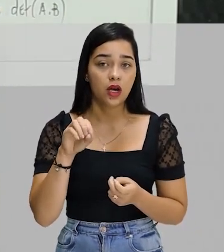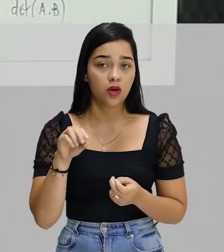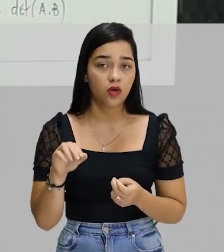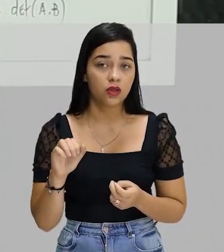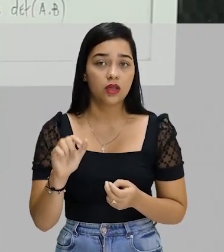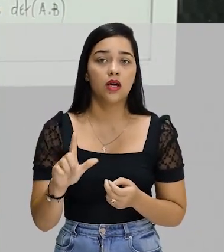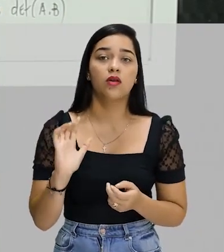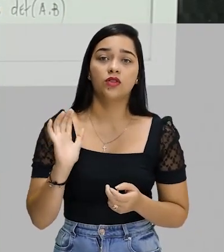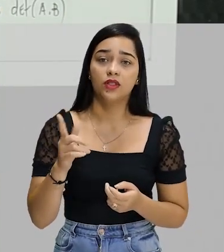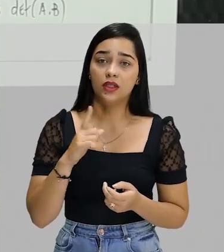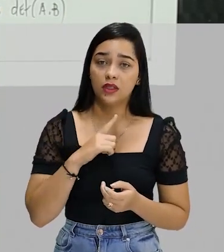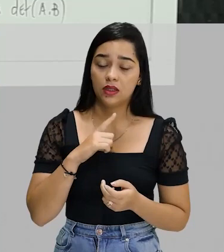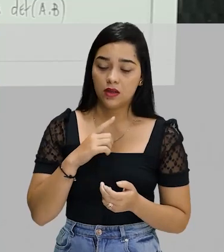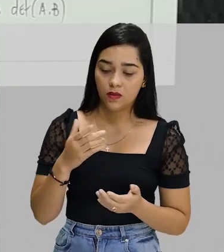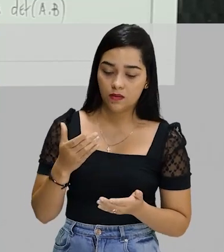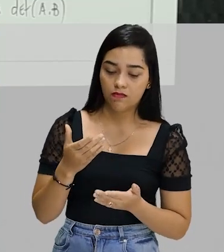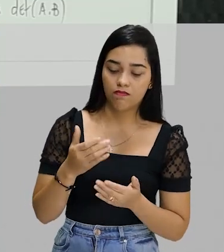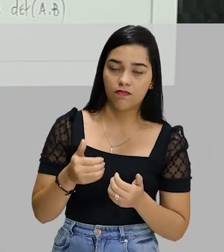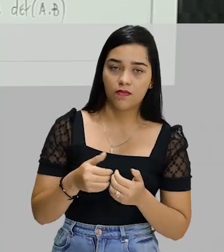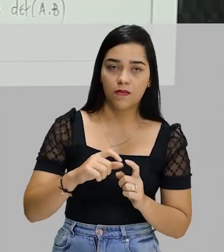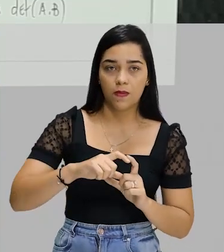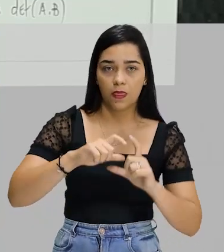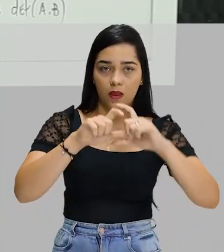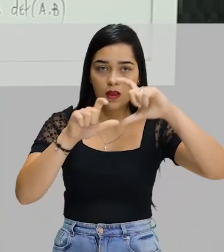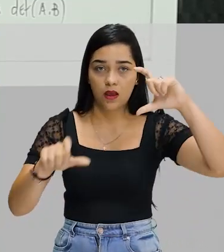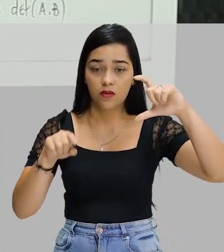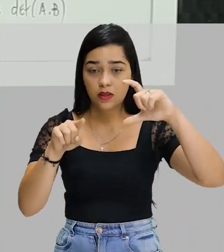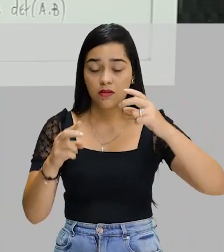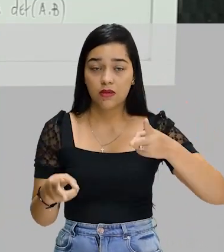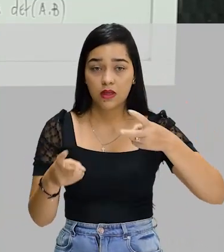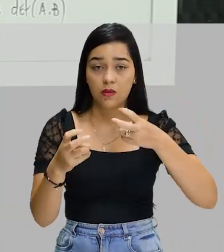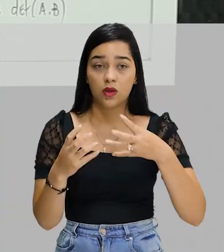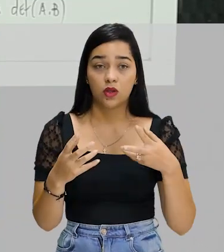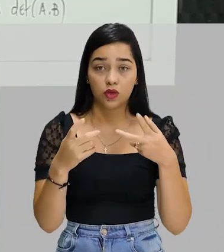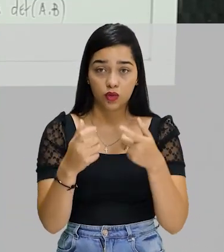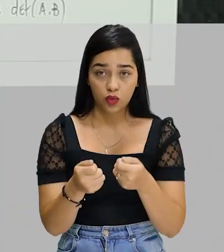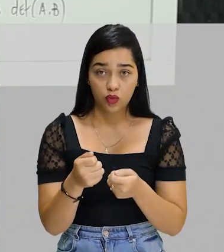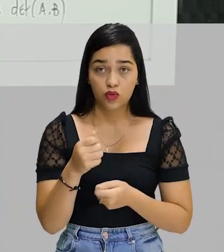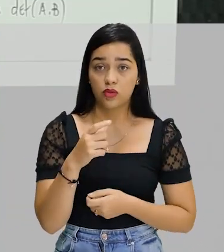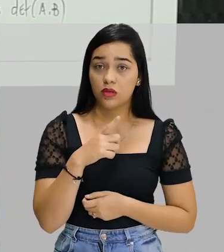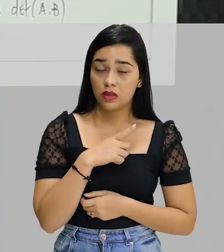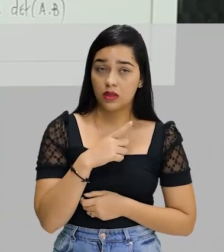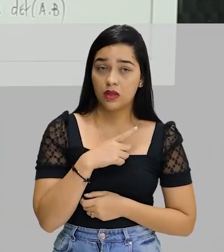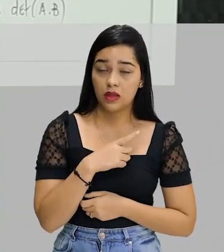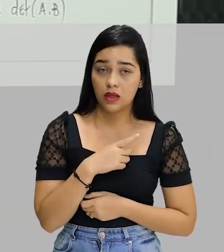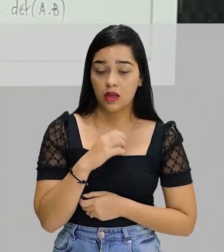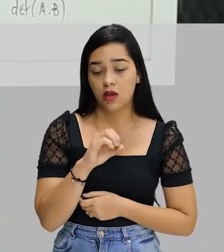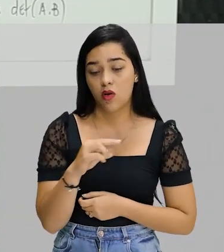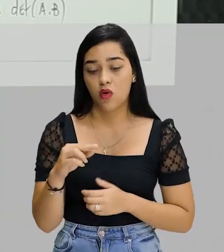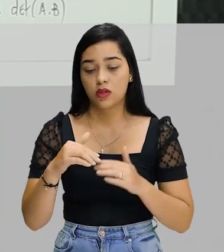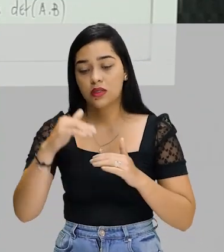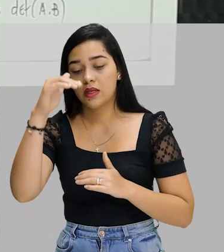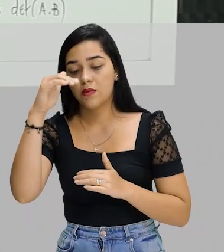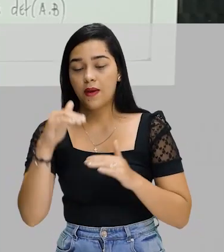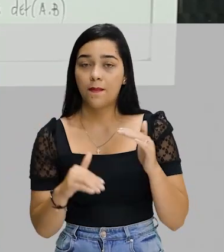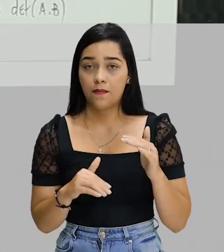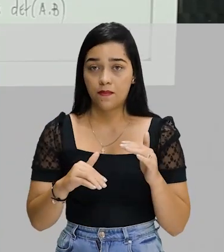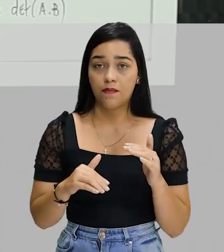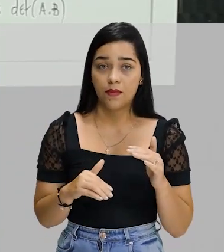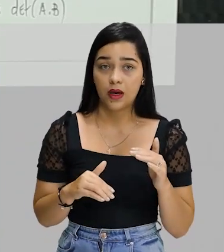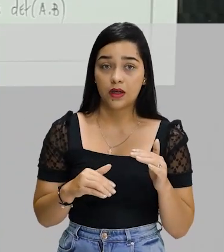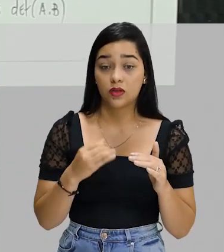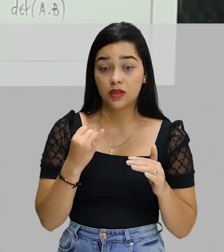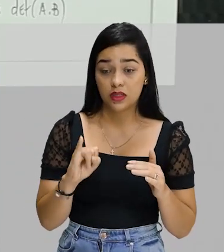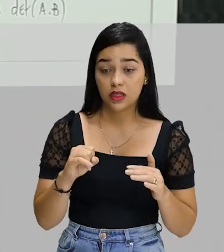tá? Traçou uma diagonal, e você observa que todos os elementos, ou de cima ou de baixo, se